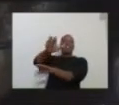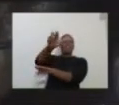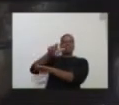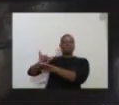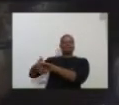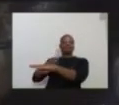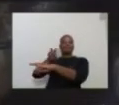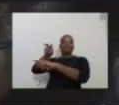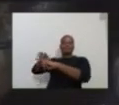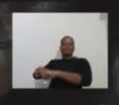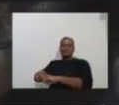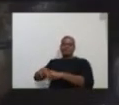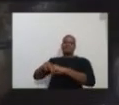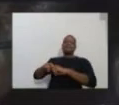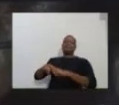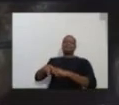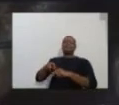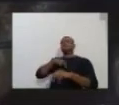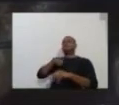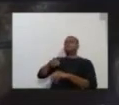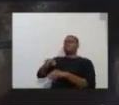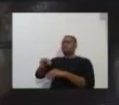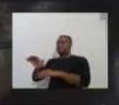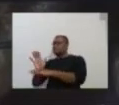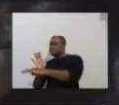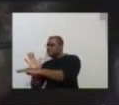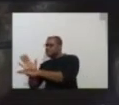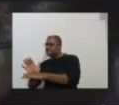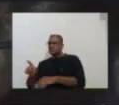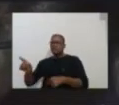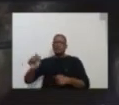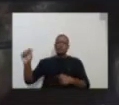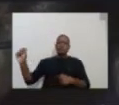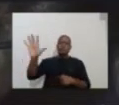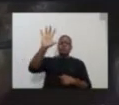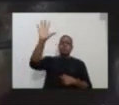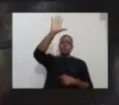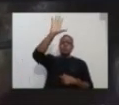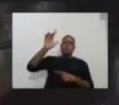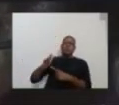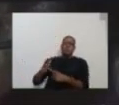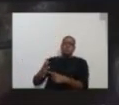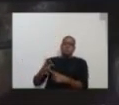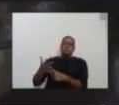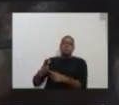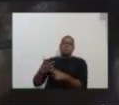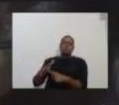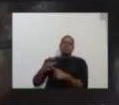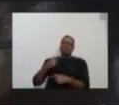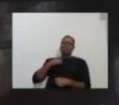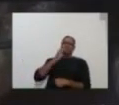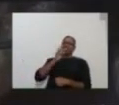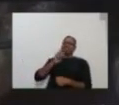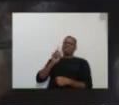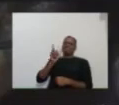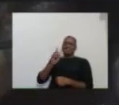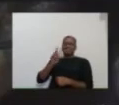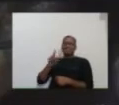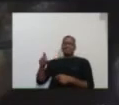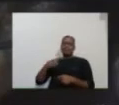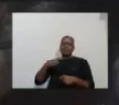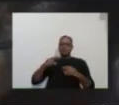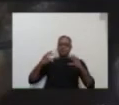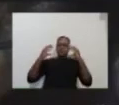arte do Satanás, desses que eu não conheço onde é a frente ou atrás. E eu disse assim para o chofé,